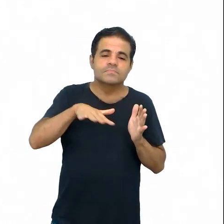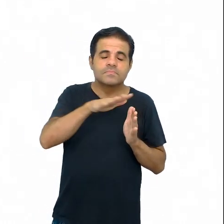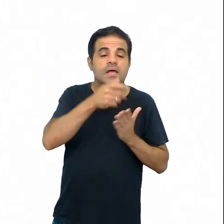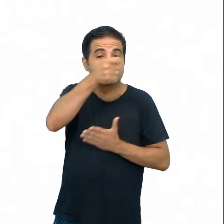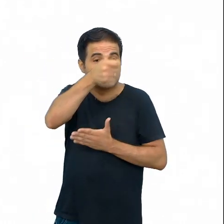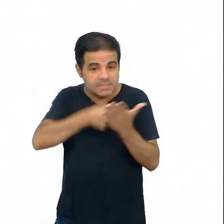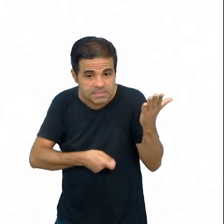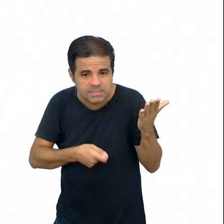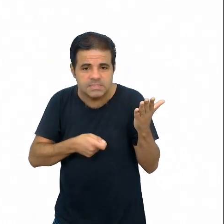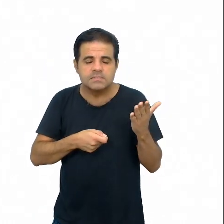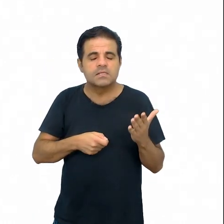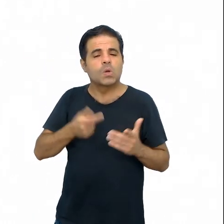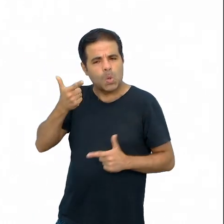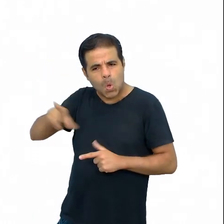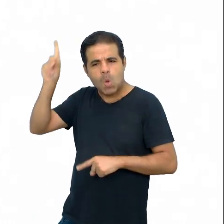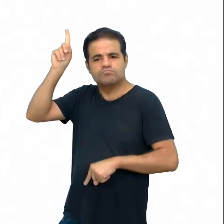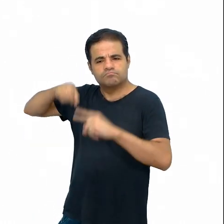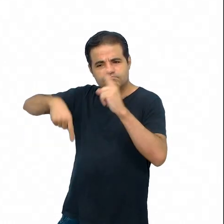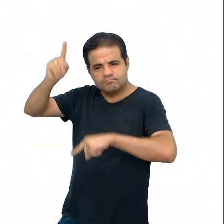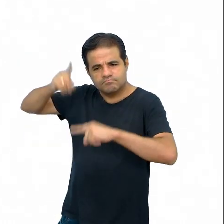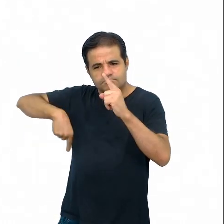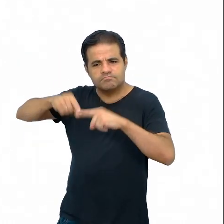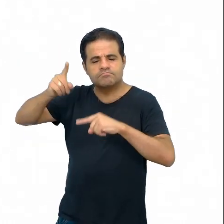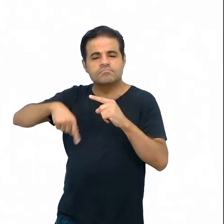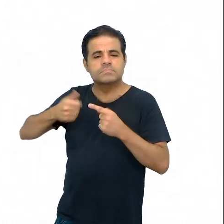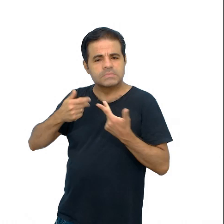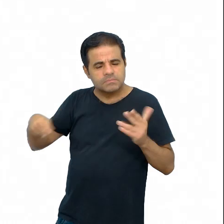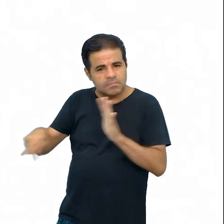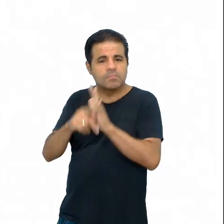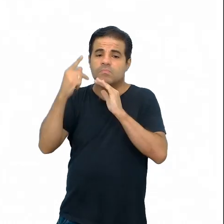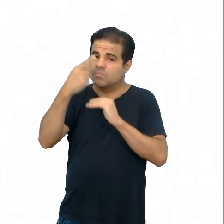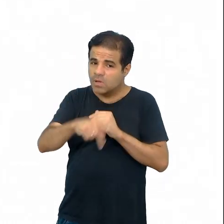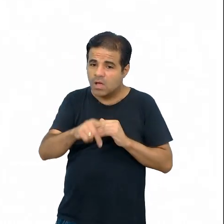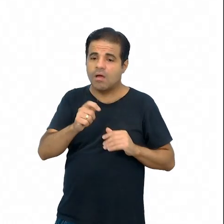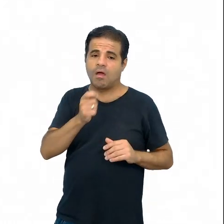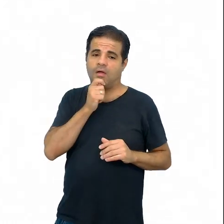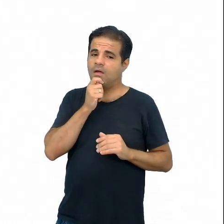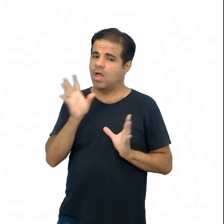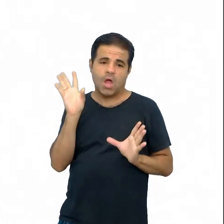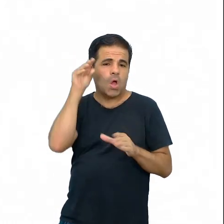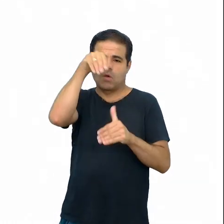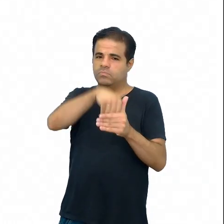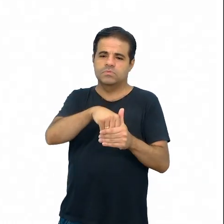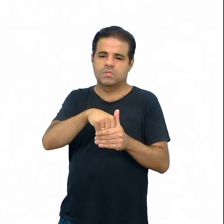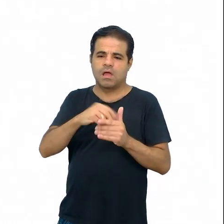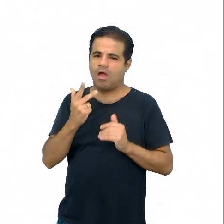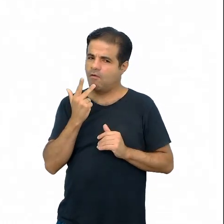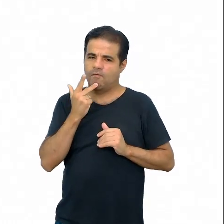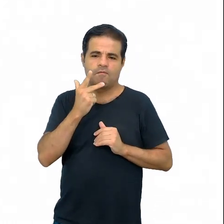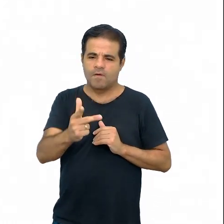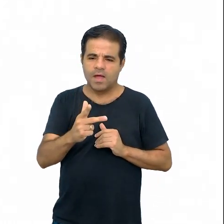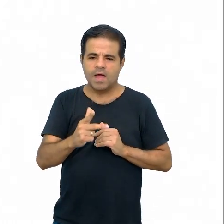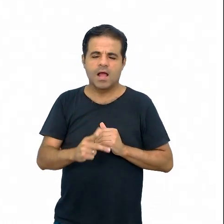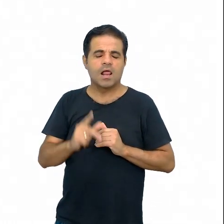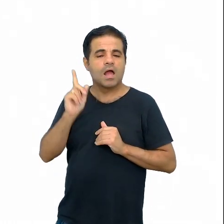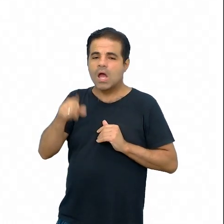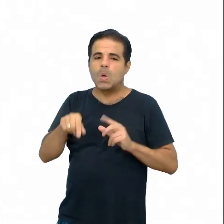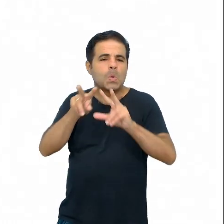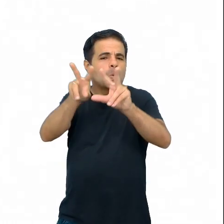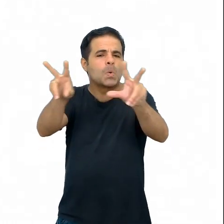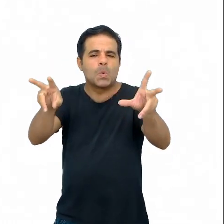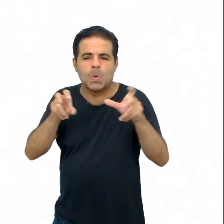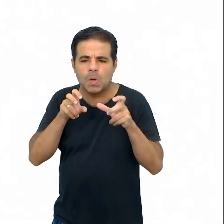escrita possui outros elementos significativos próprios que não estão inseridos na fala, tais como